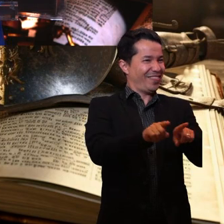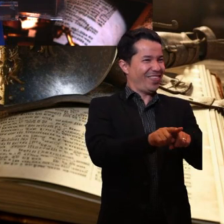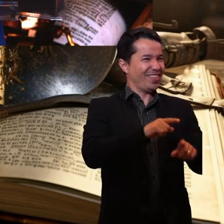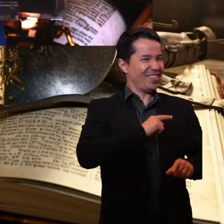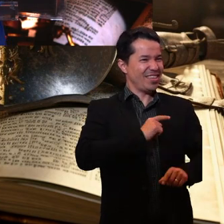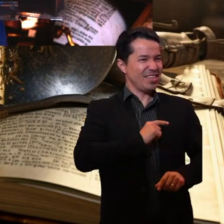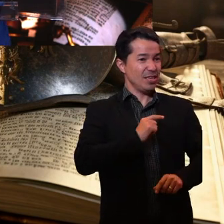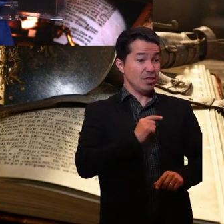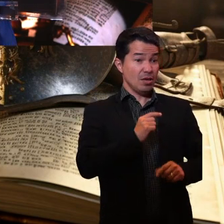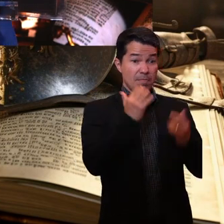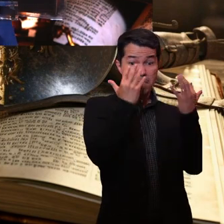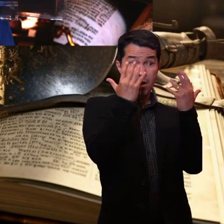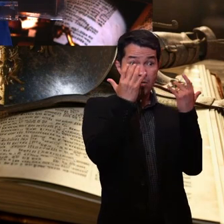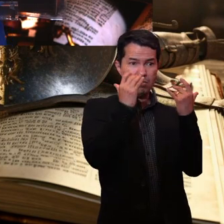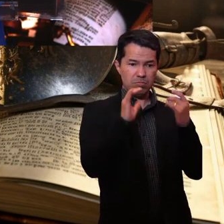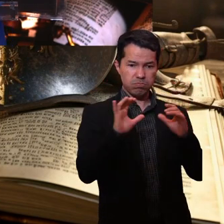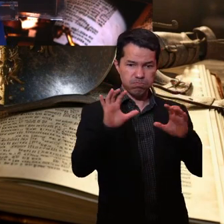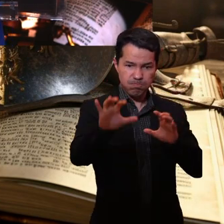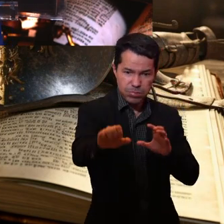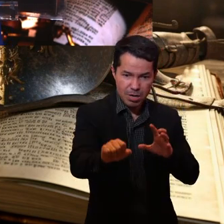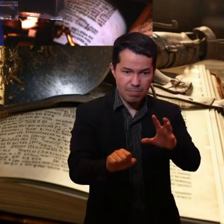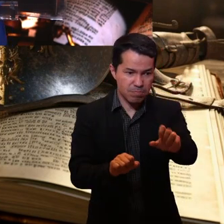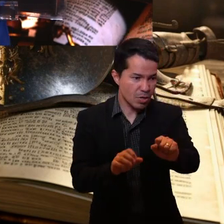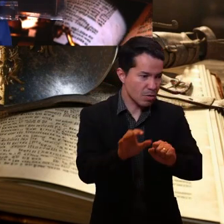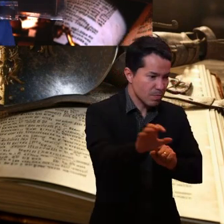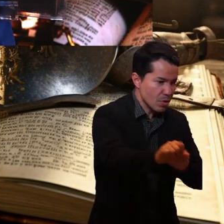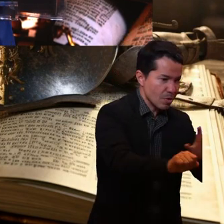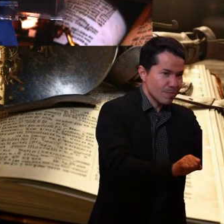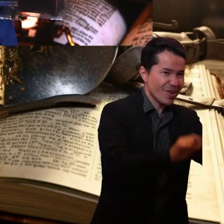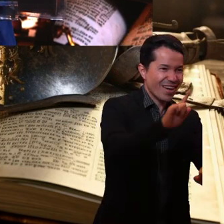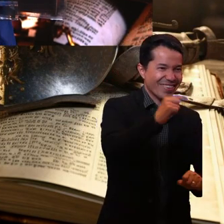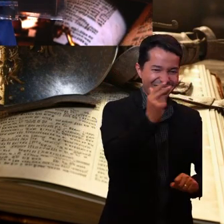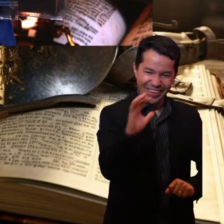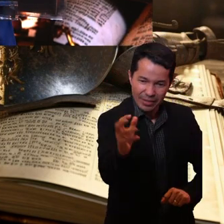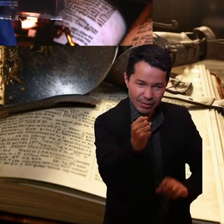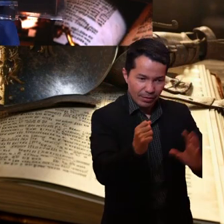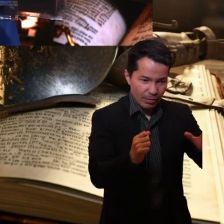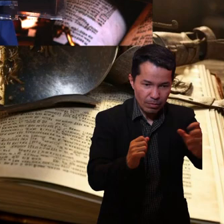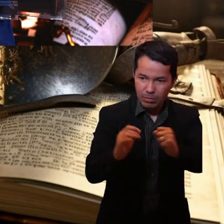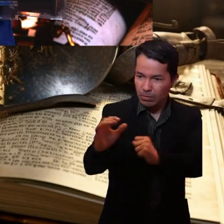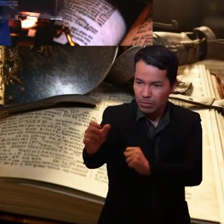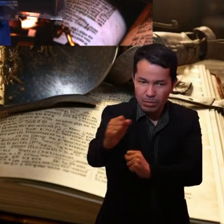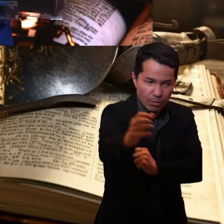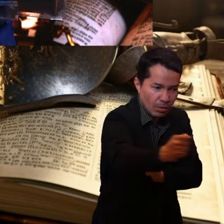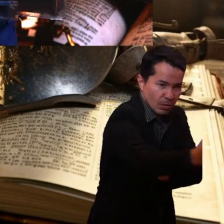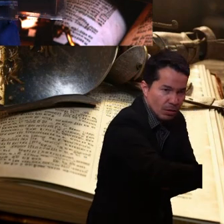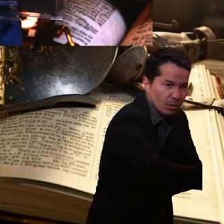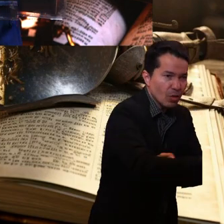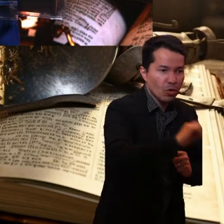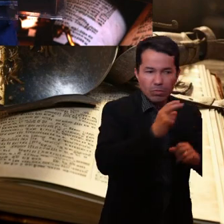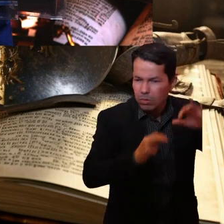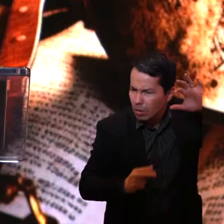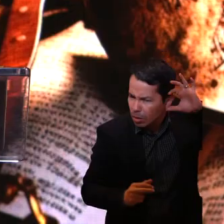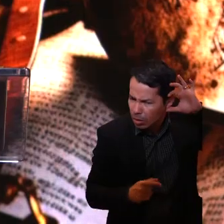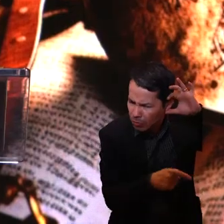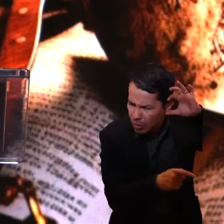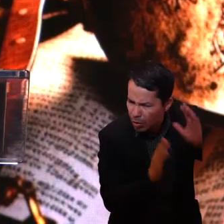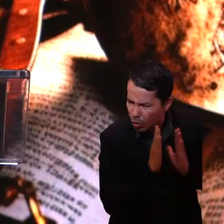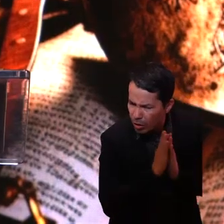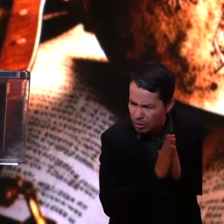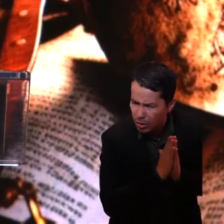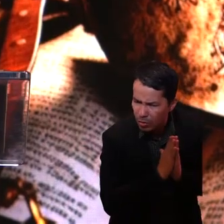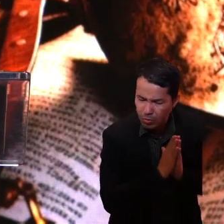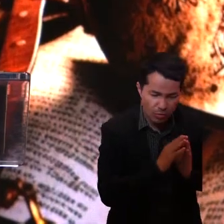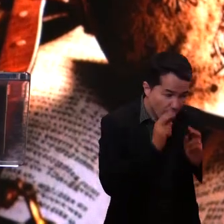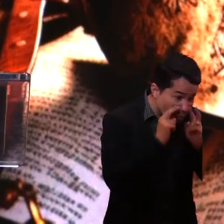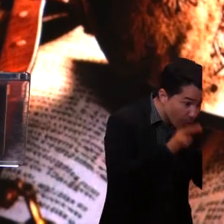pecados esconderam de você o rosto dele, e por isso ele não os ouvirá. Sabe, eu não